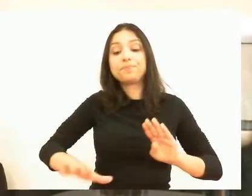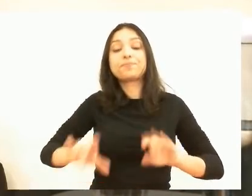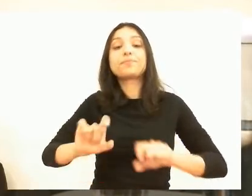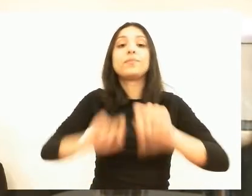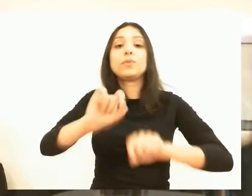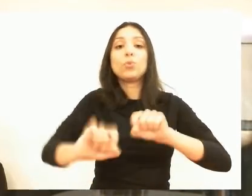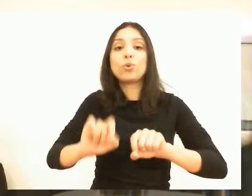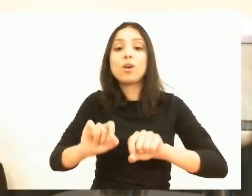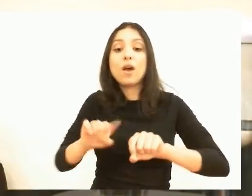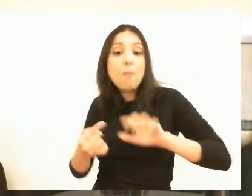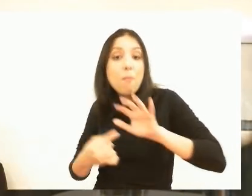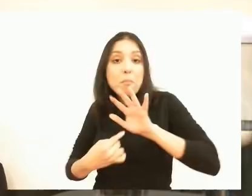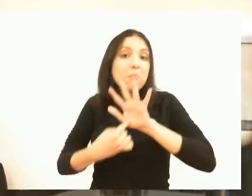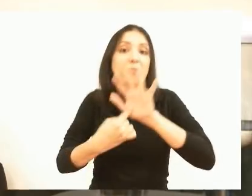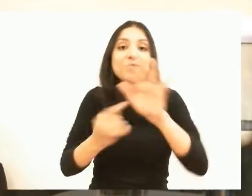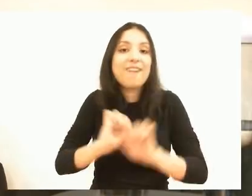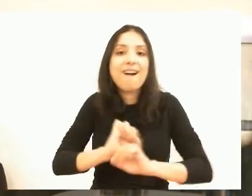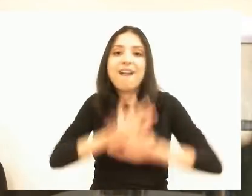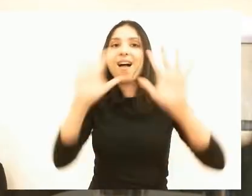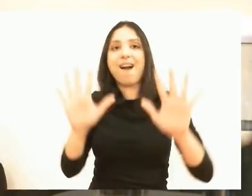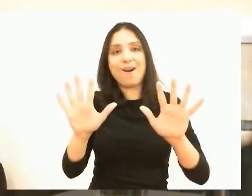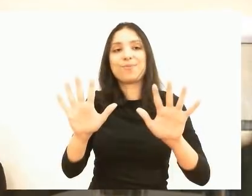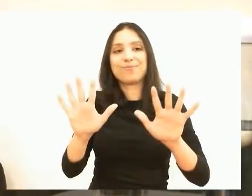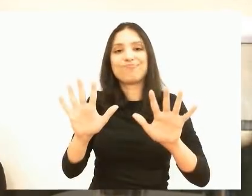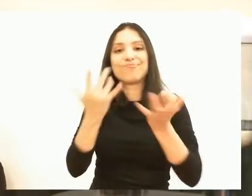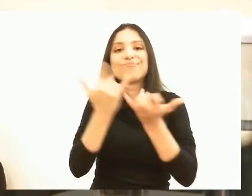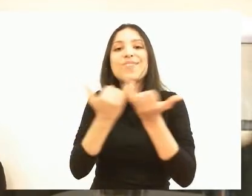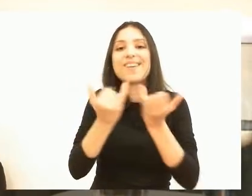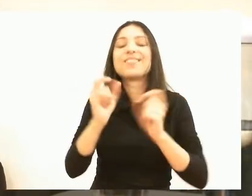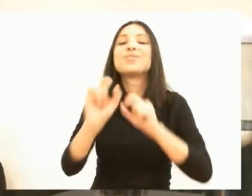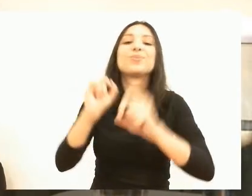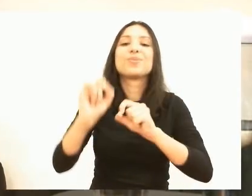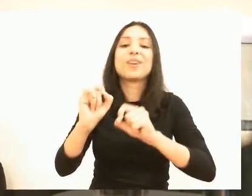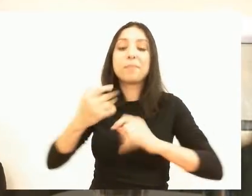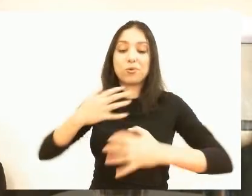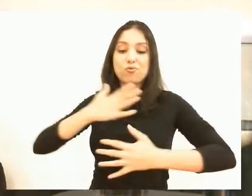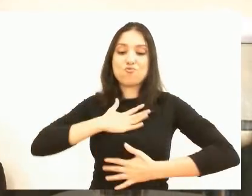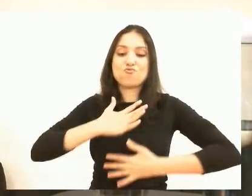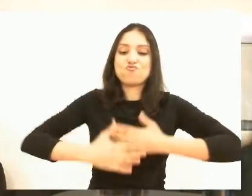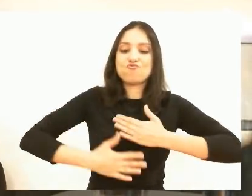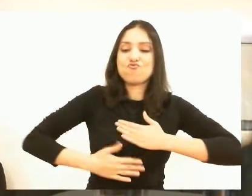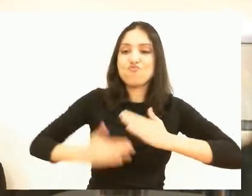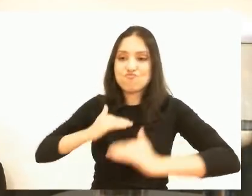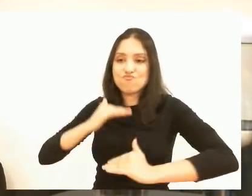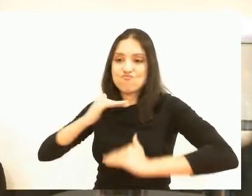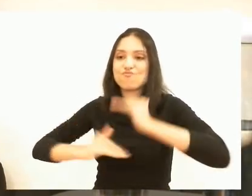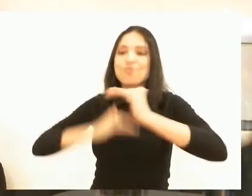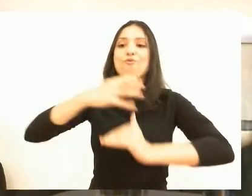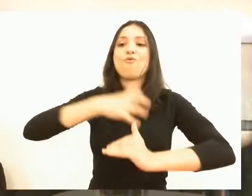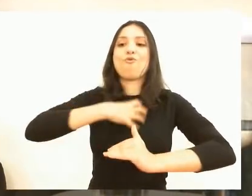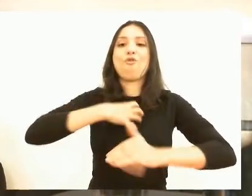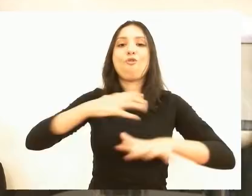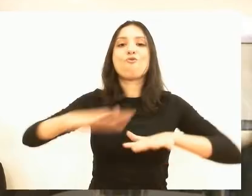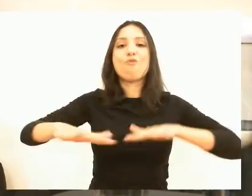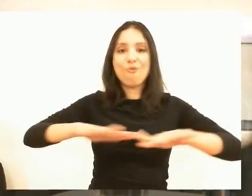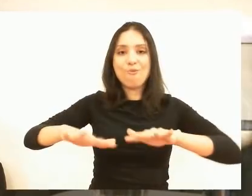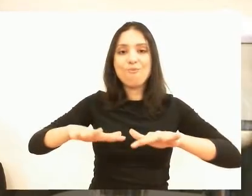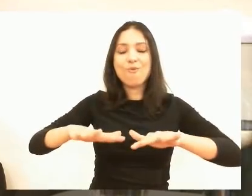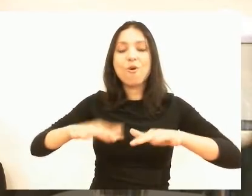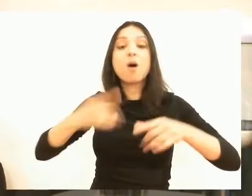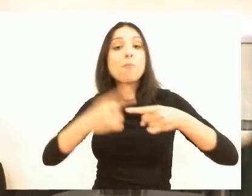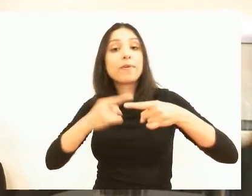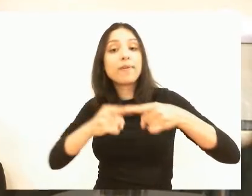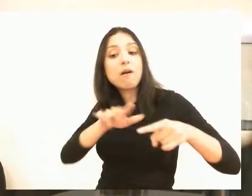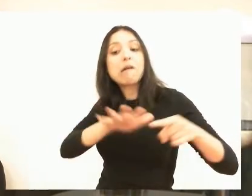muita clareza pra processualidade do corpo então na criança fica muito